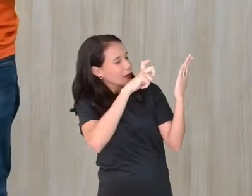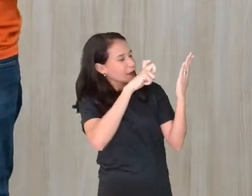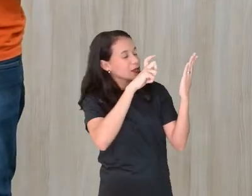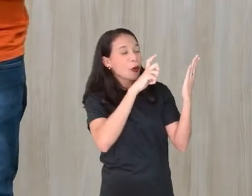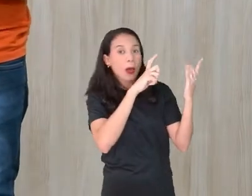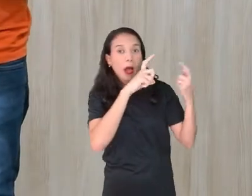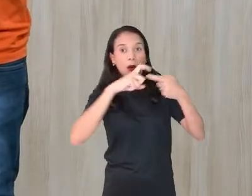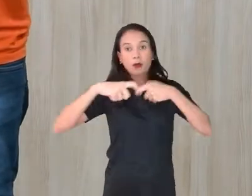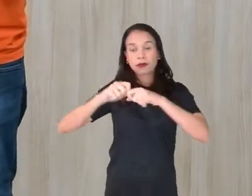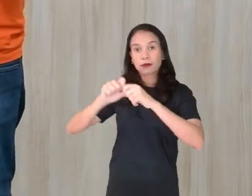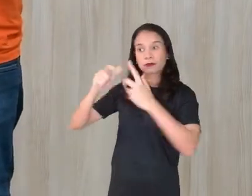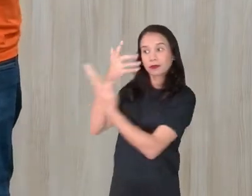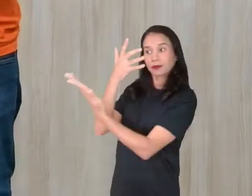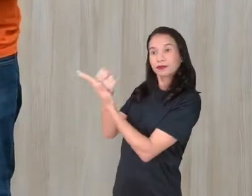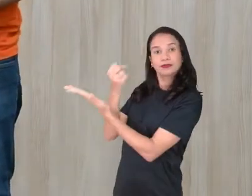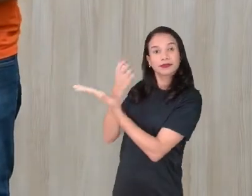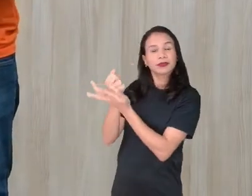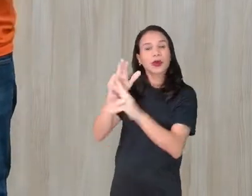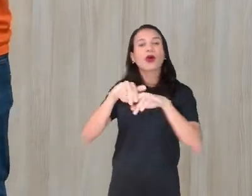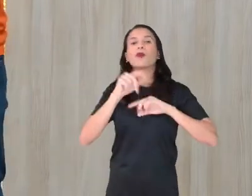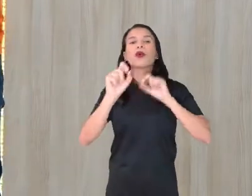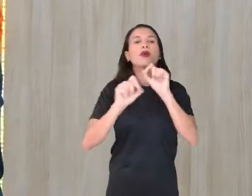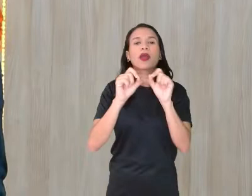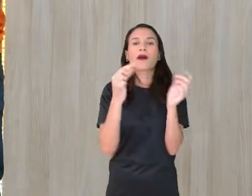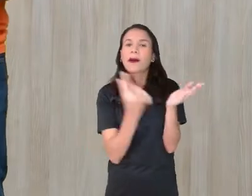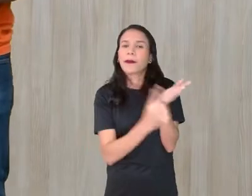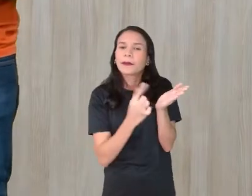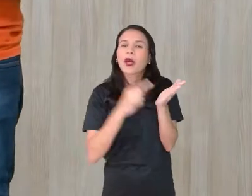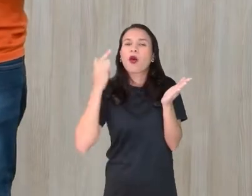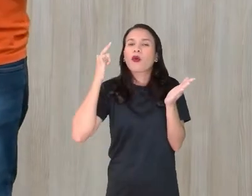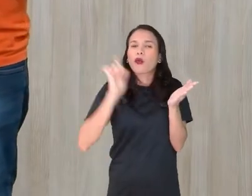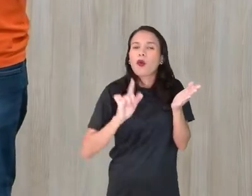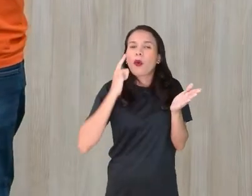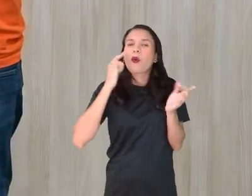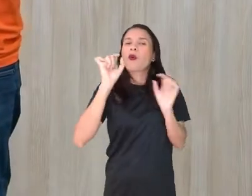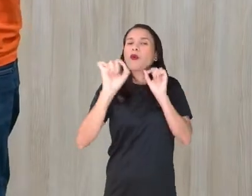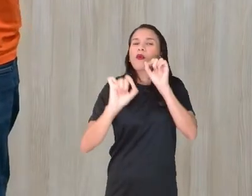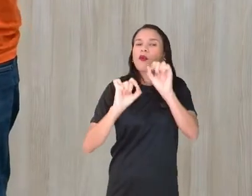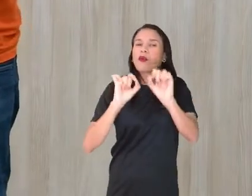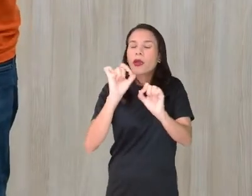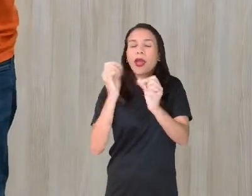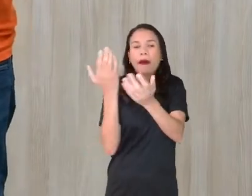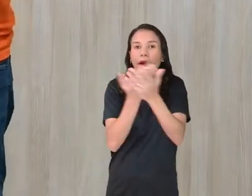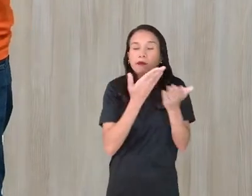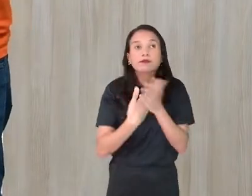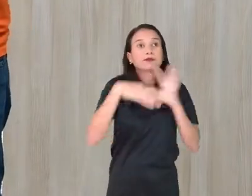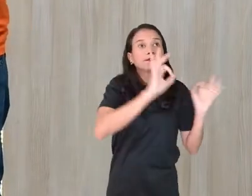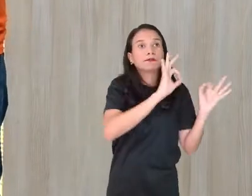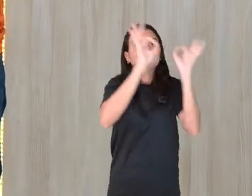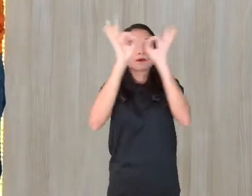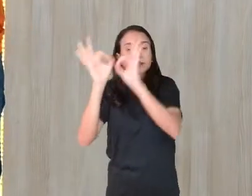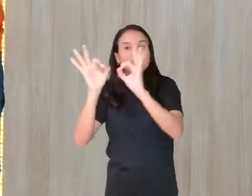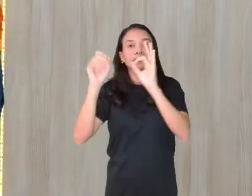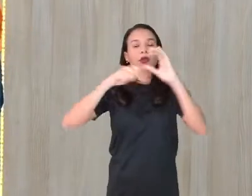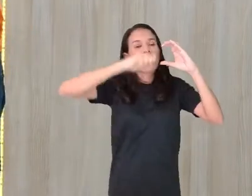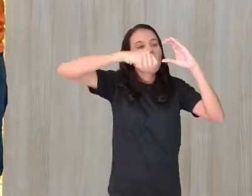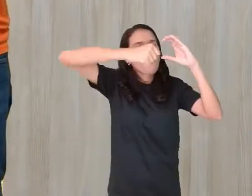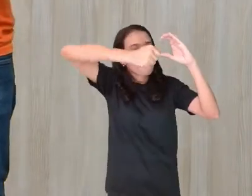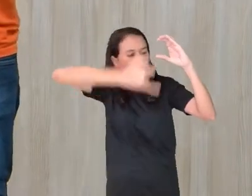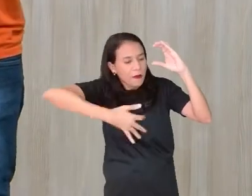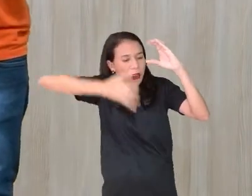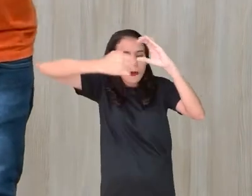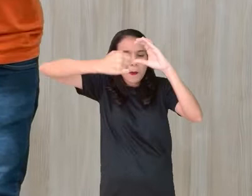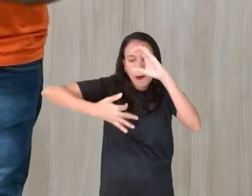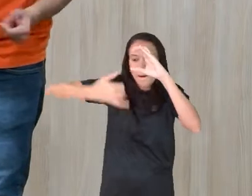e baixarem, porque esse aplicativo ele dá acesso às aulas, né, o arquivo, né, com as aulas,